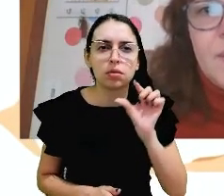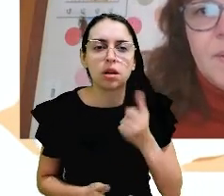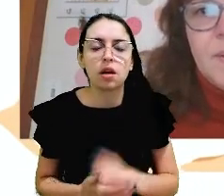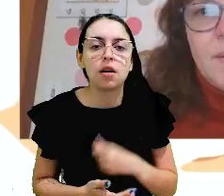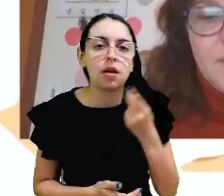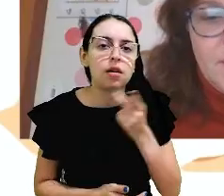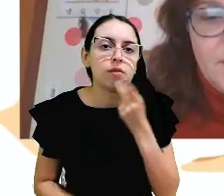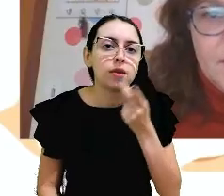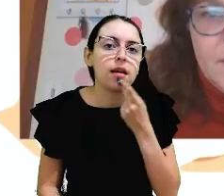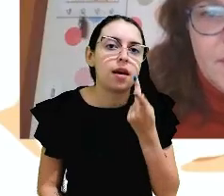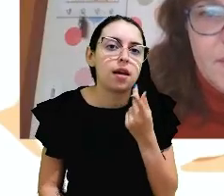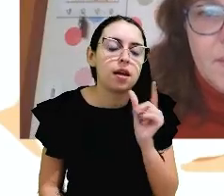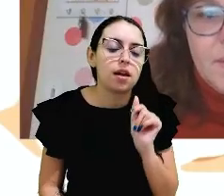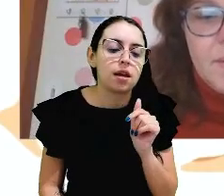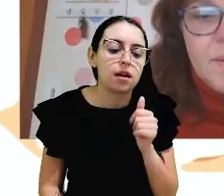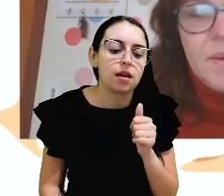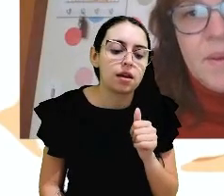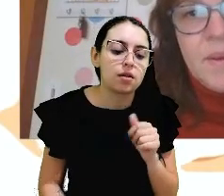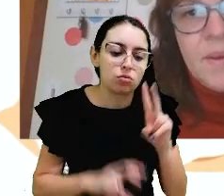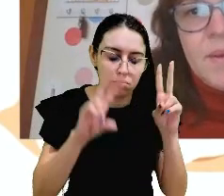questão